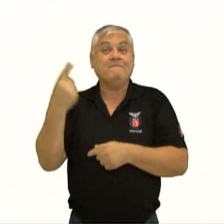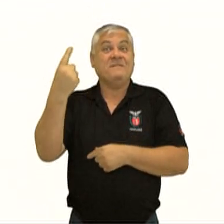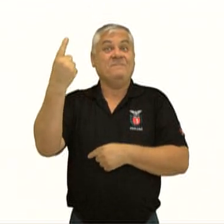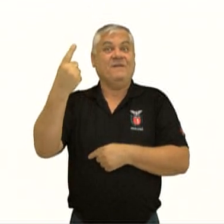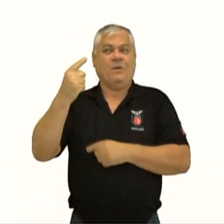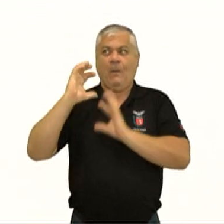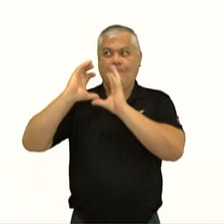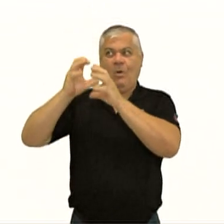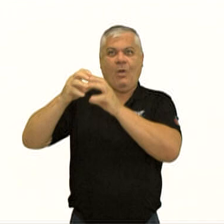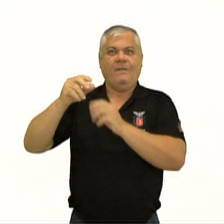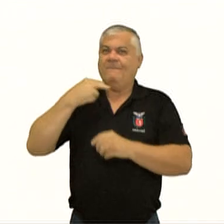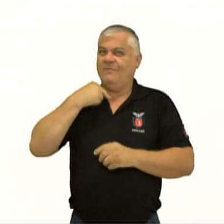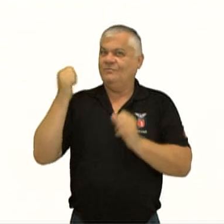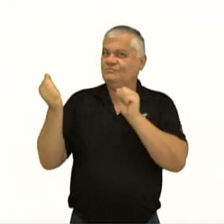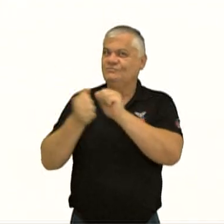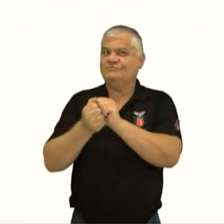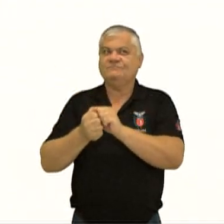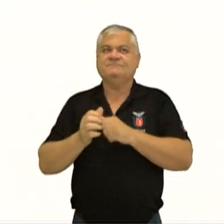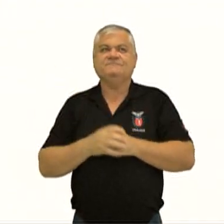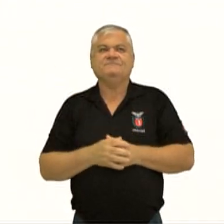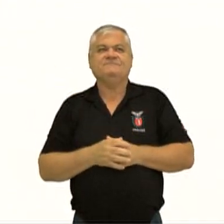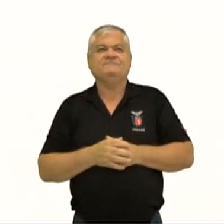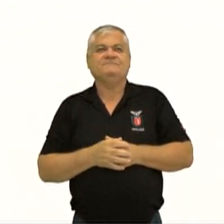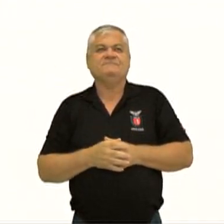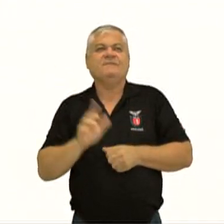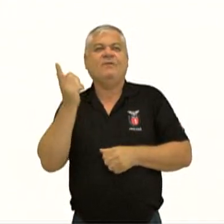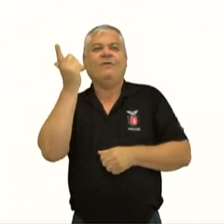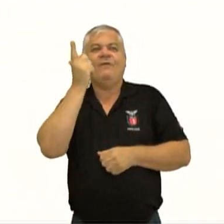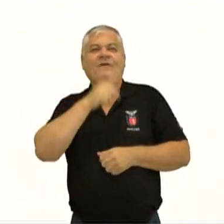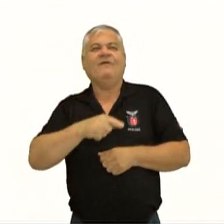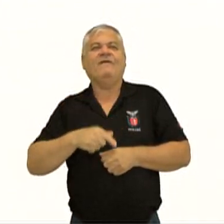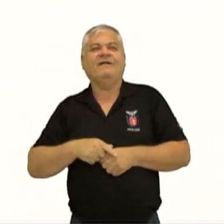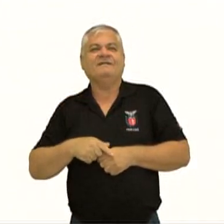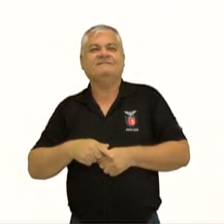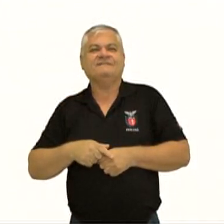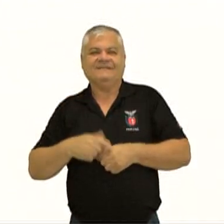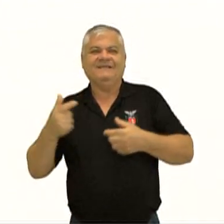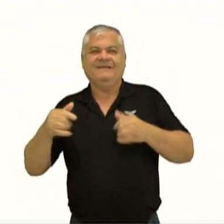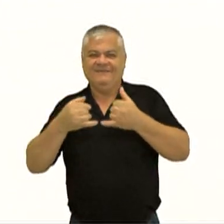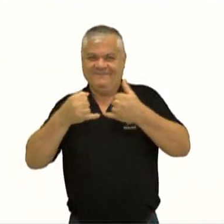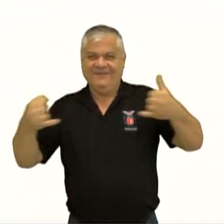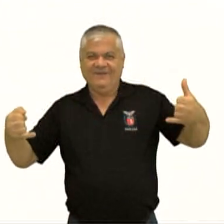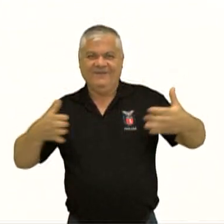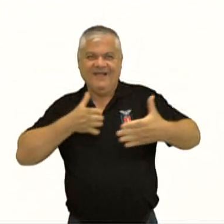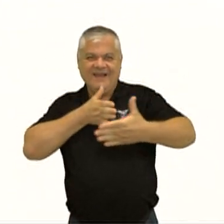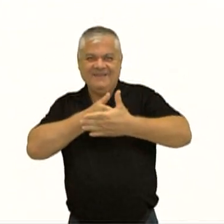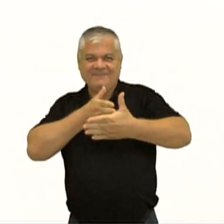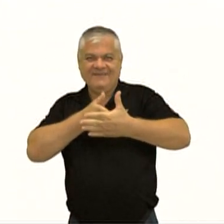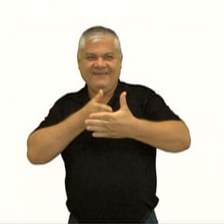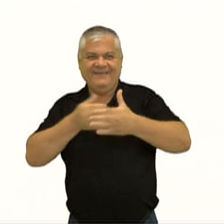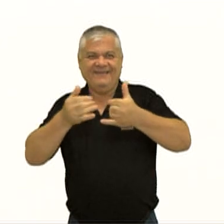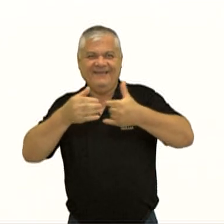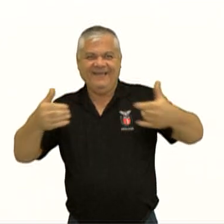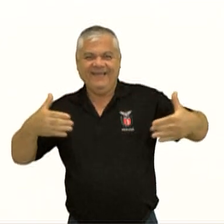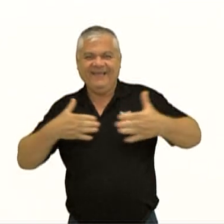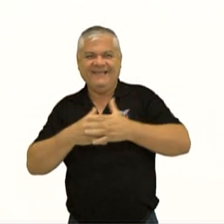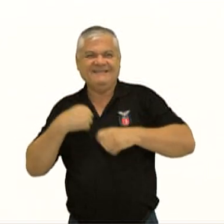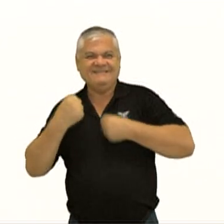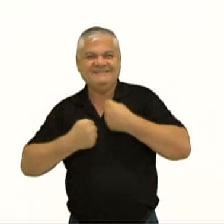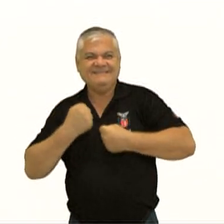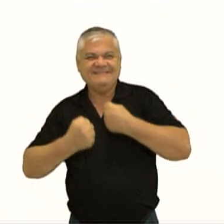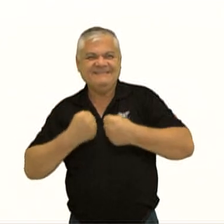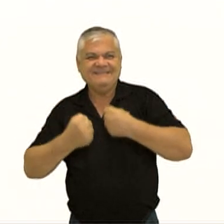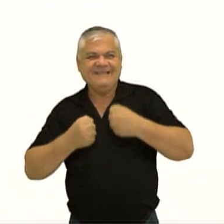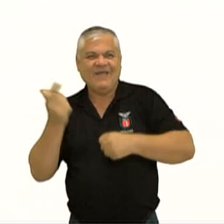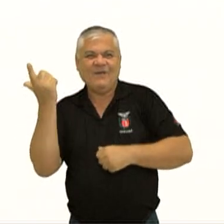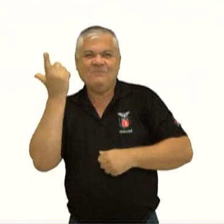base. E alcançar a base, né? Ali em câmera lenta, vocês podem ver que o atleta lá que está correndo lá, ó, de branco,